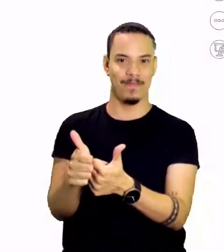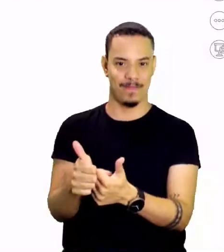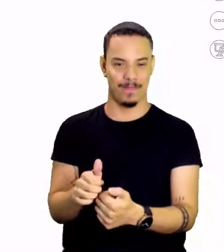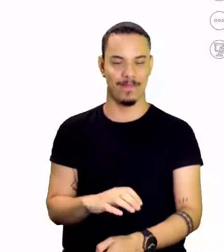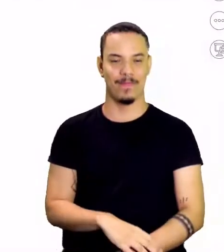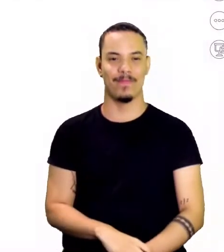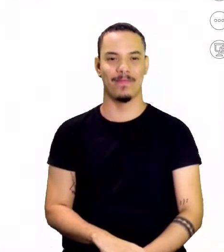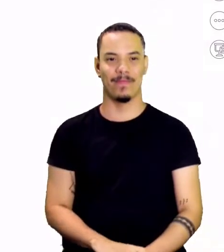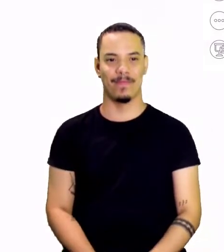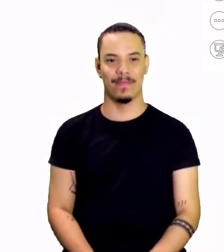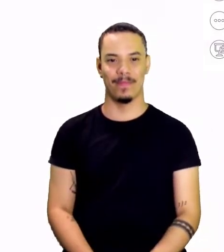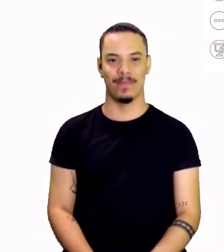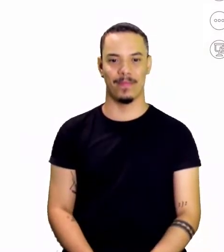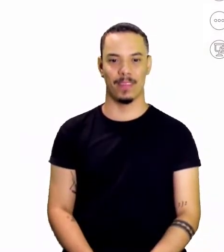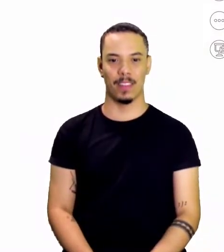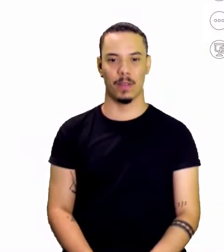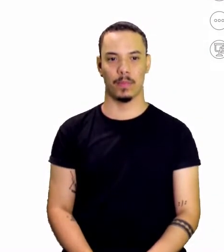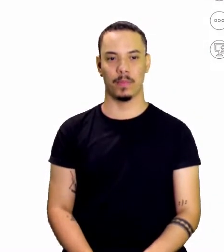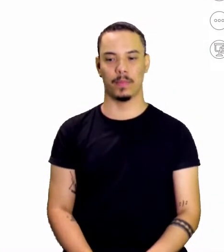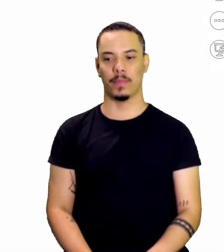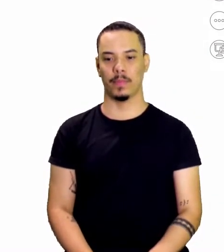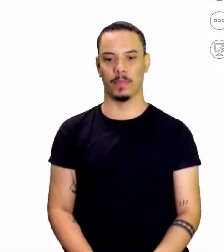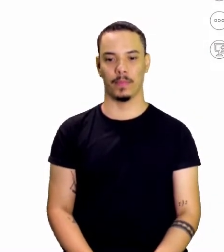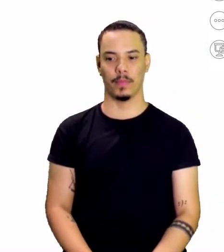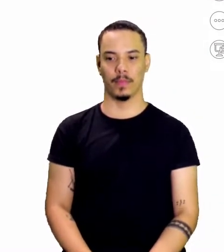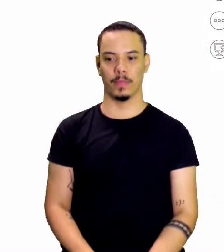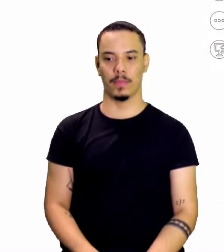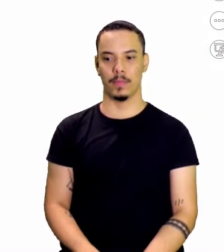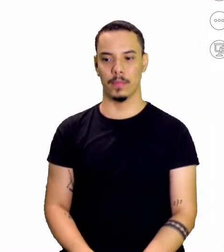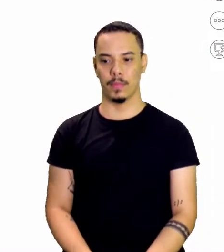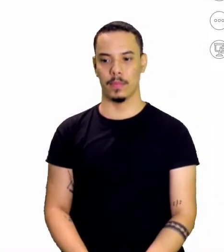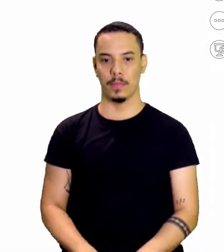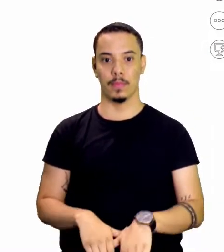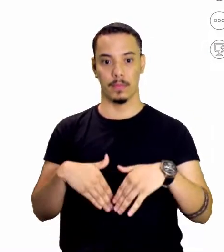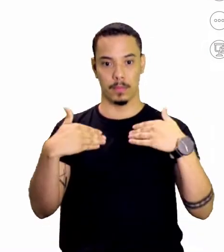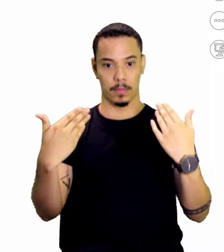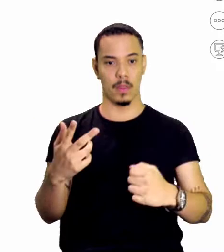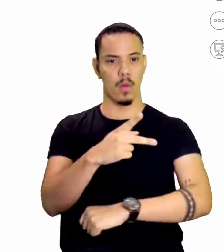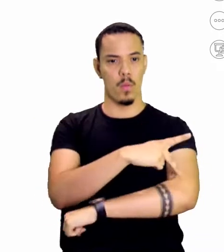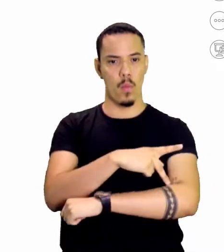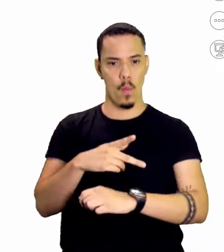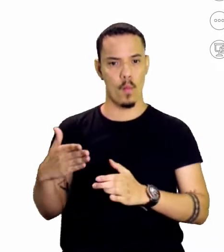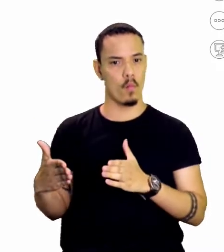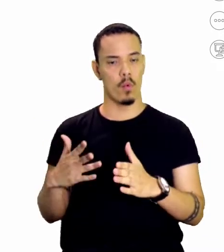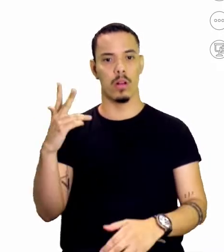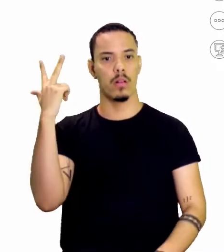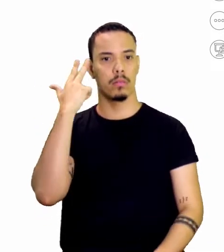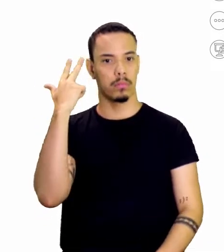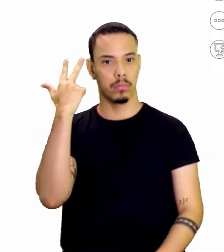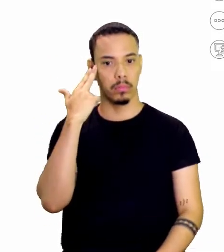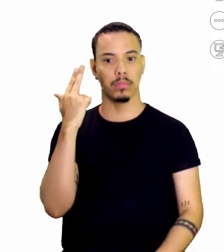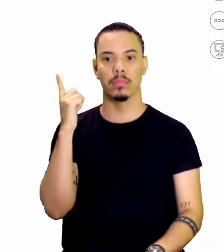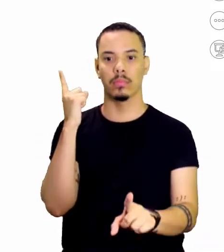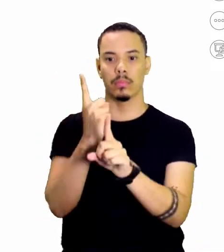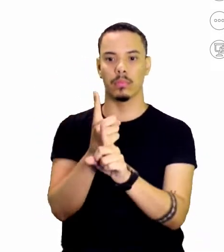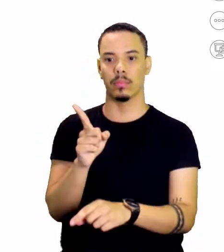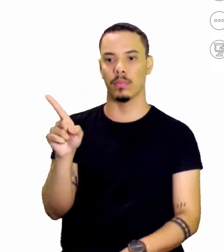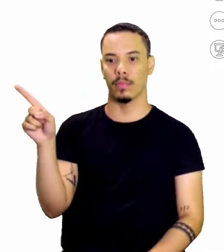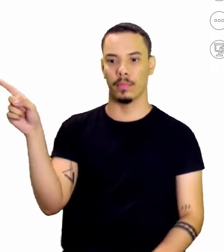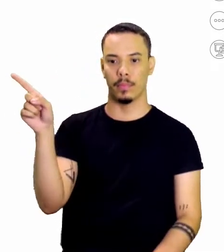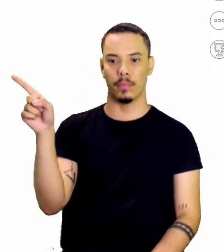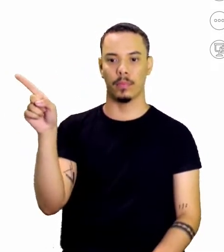o celular e bom então aqui olha só nas estradas é comum encontrarmos placas indicando o